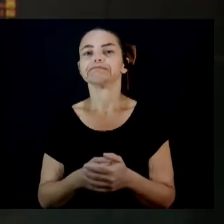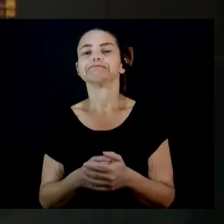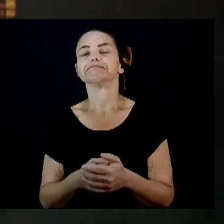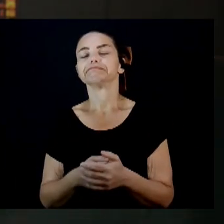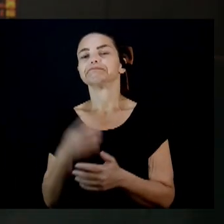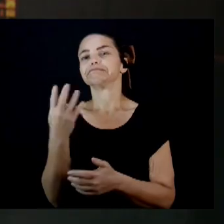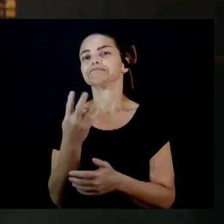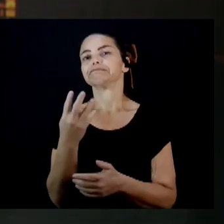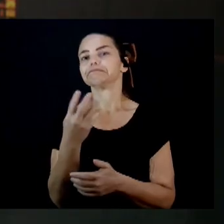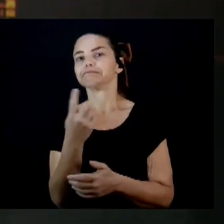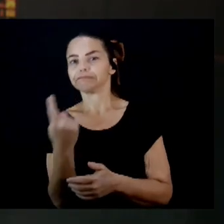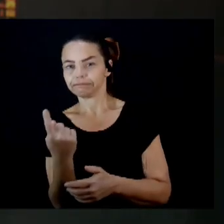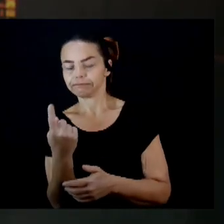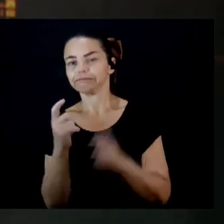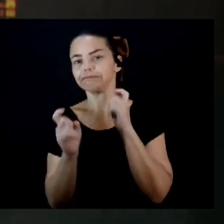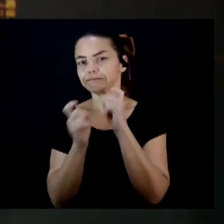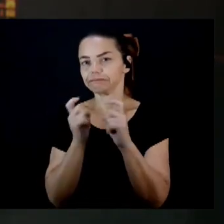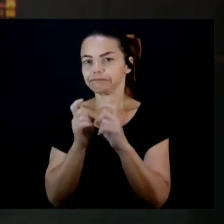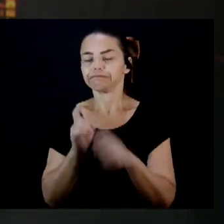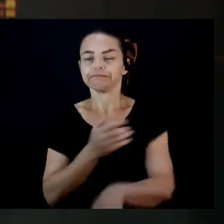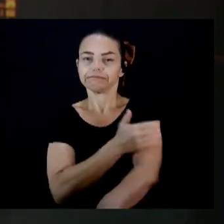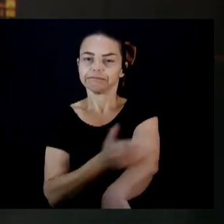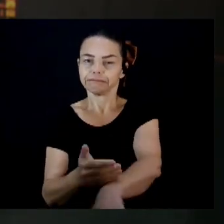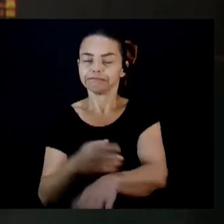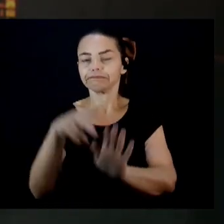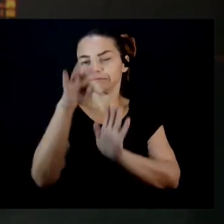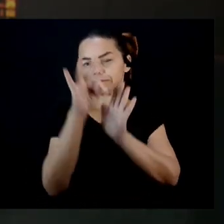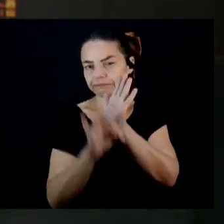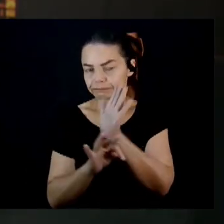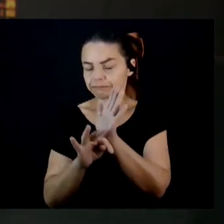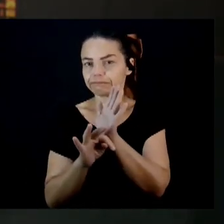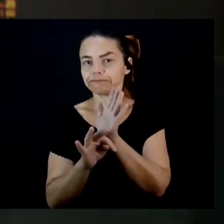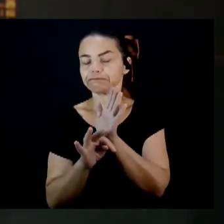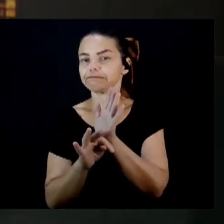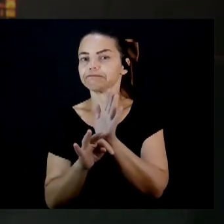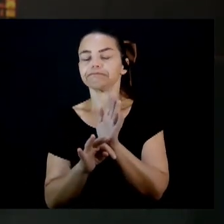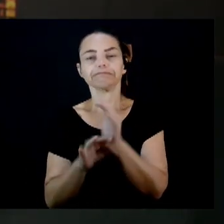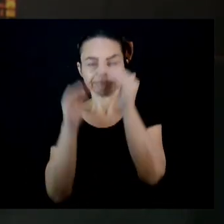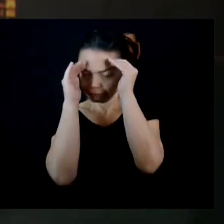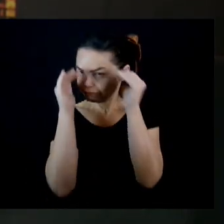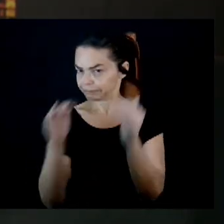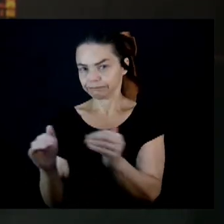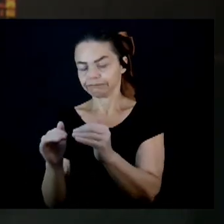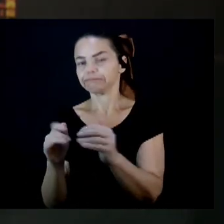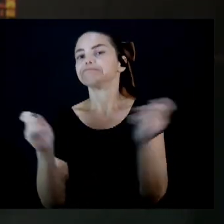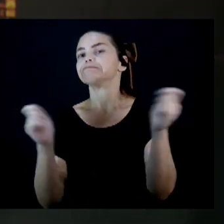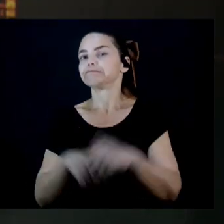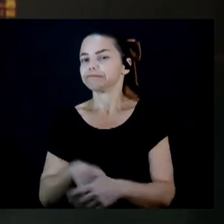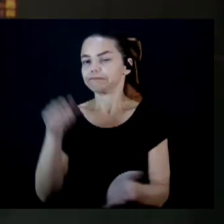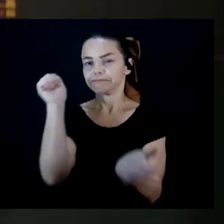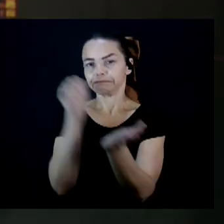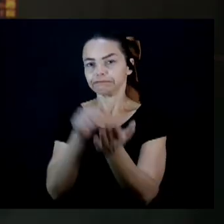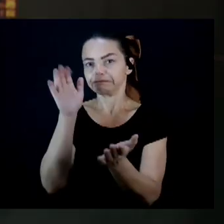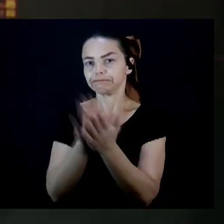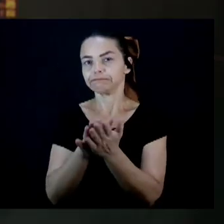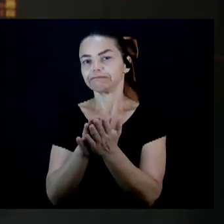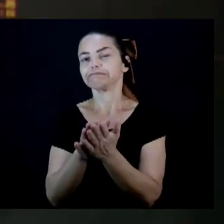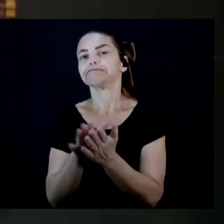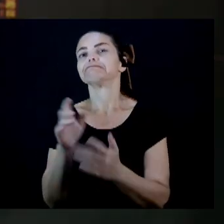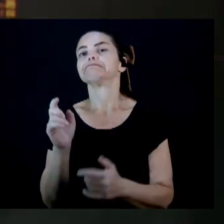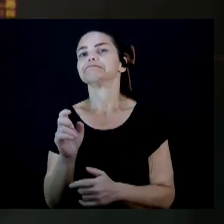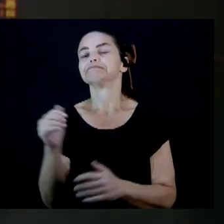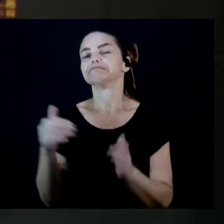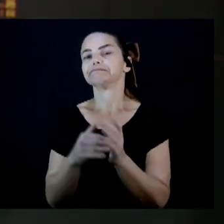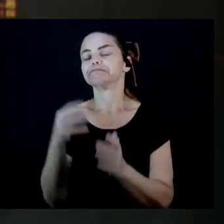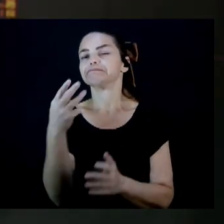41ª reunião ordinária. Pelo texto, quem descumprir a proibição poderá receber multa de R$ 1.500 a R$